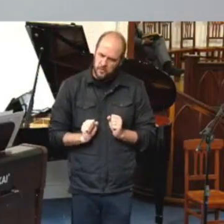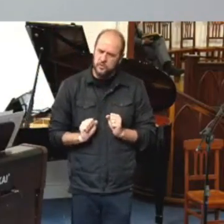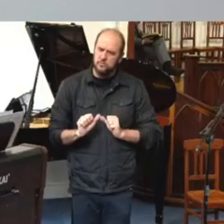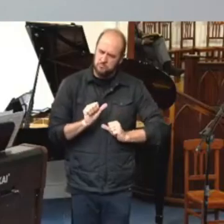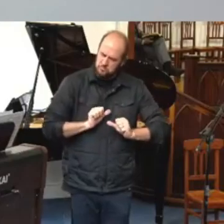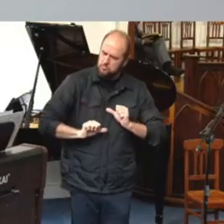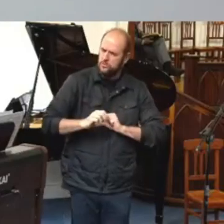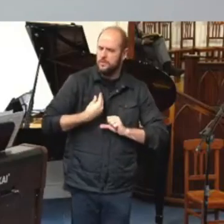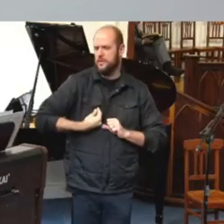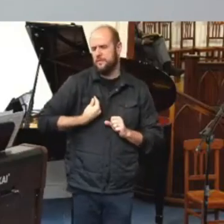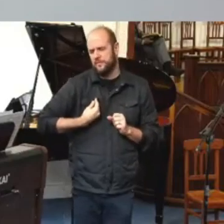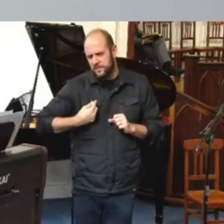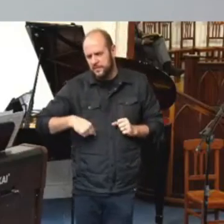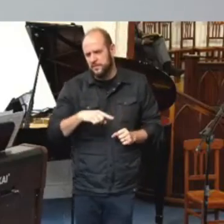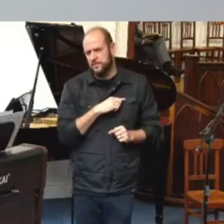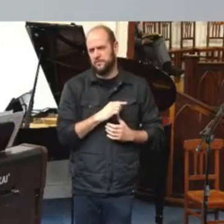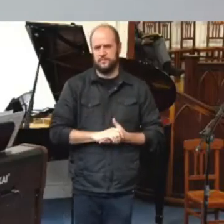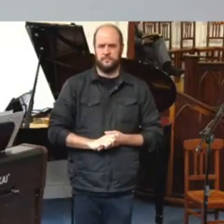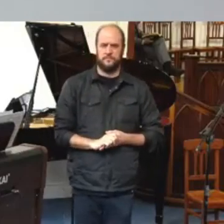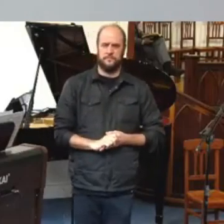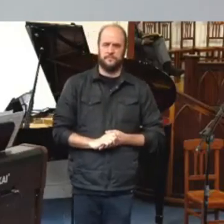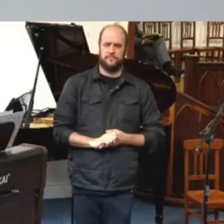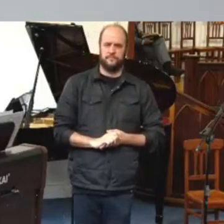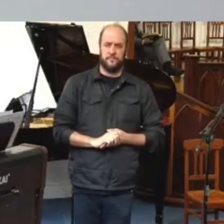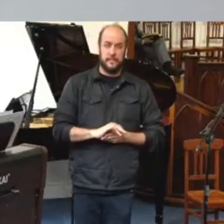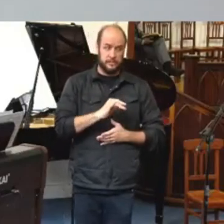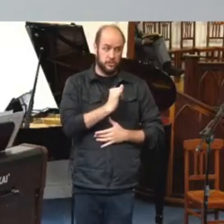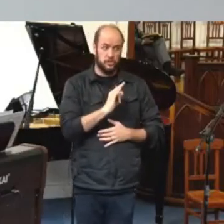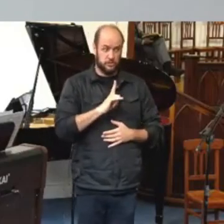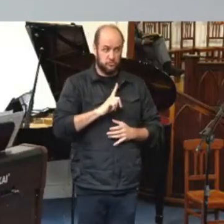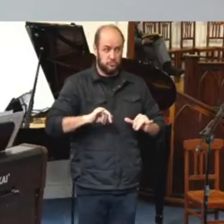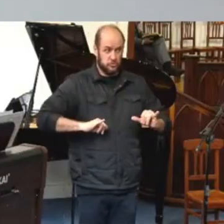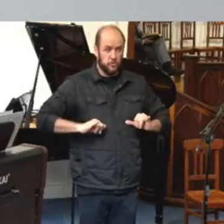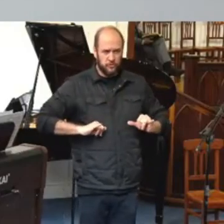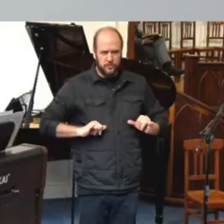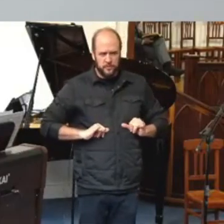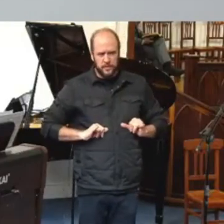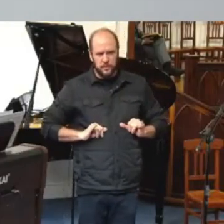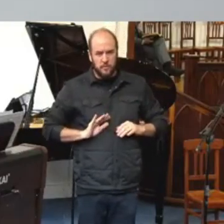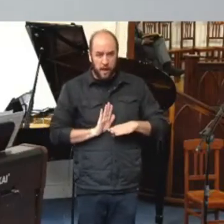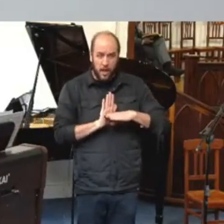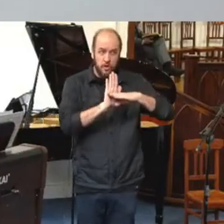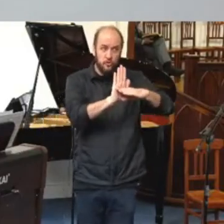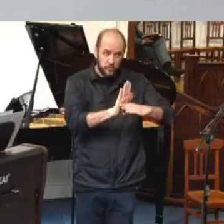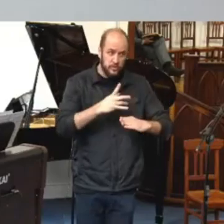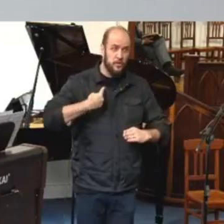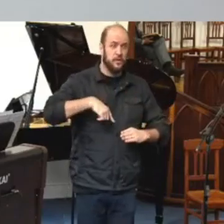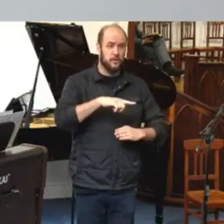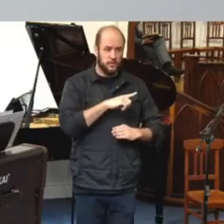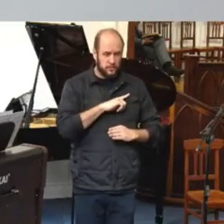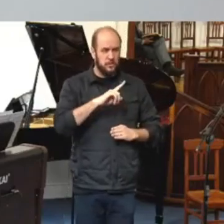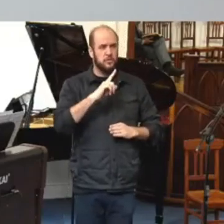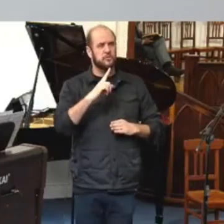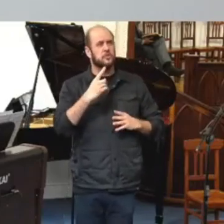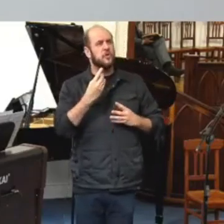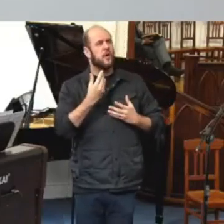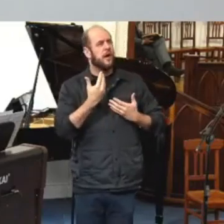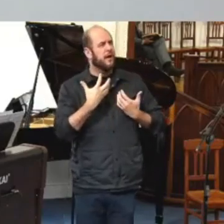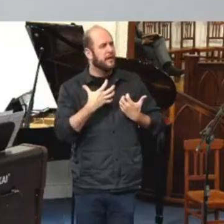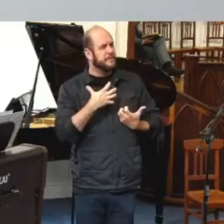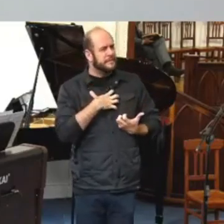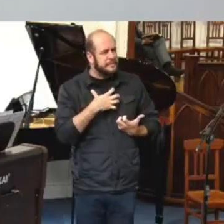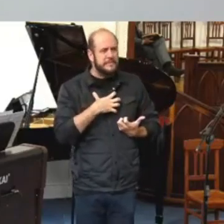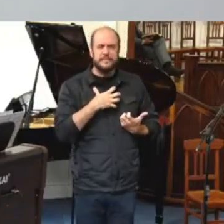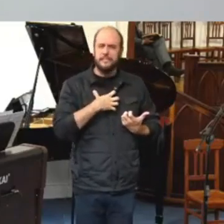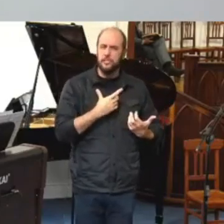nossa vida em dor. Nos ajuda a experimentar o sofrimento de Cristo, a semelhança do sofrimento de Cristo. Nós